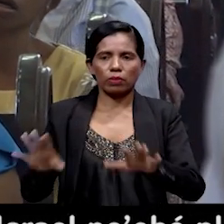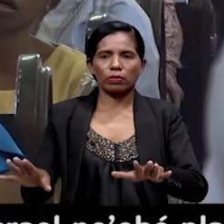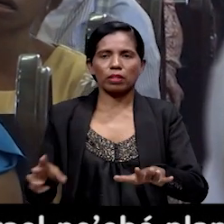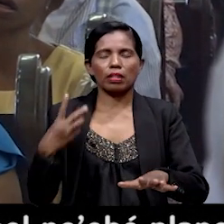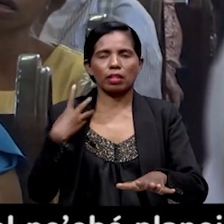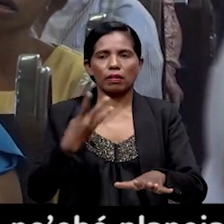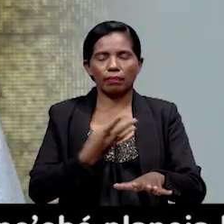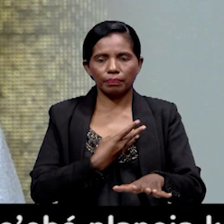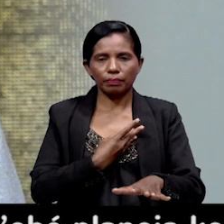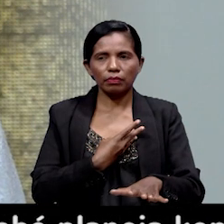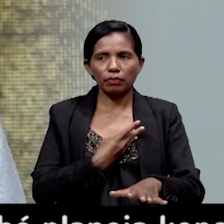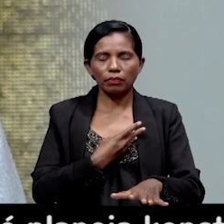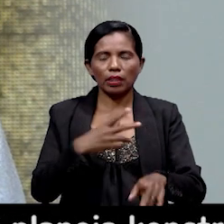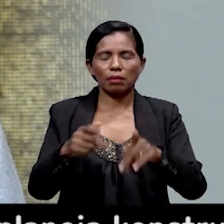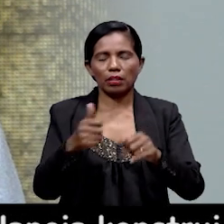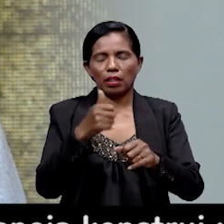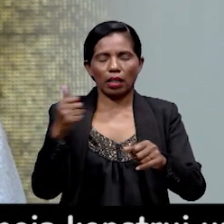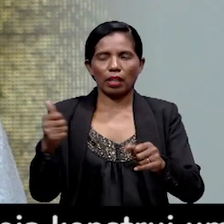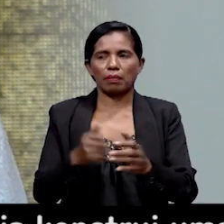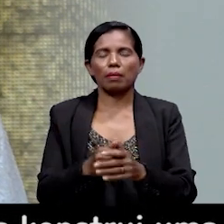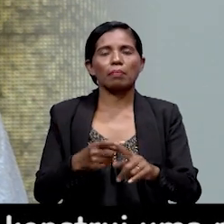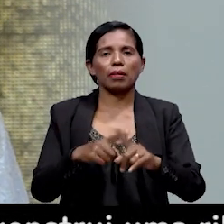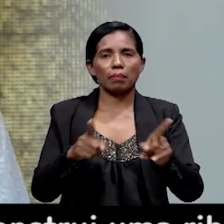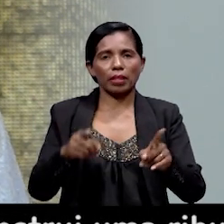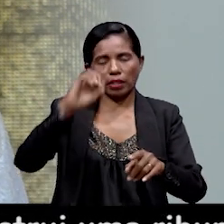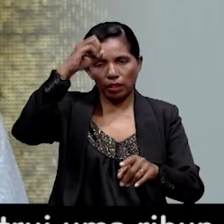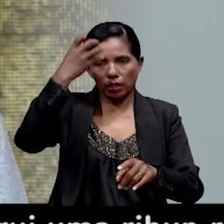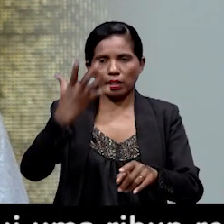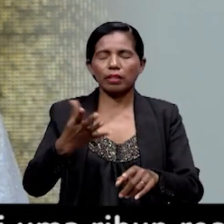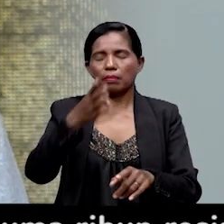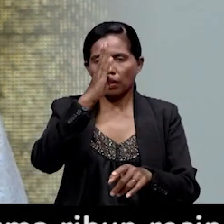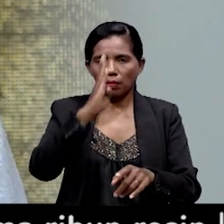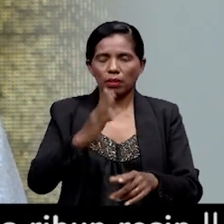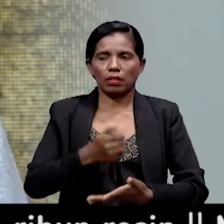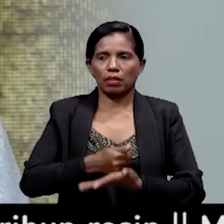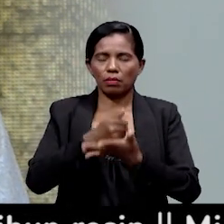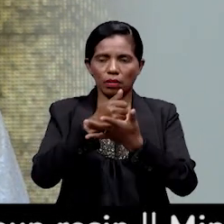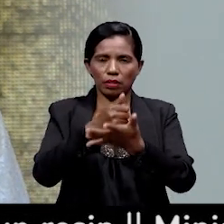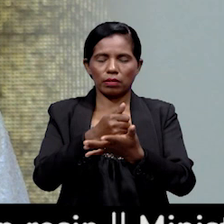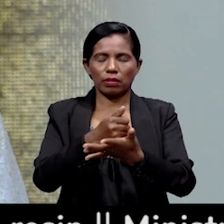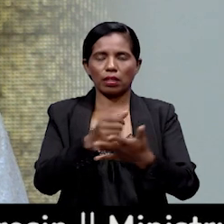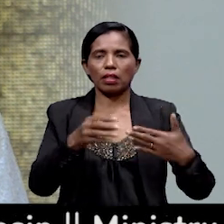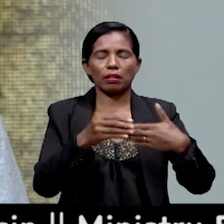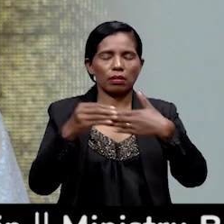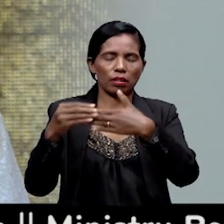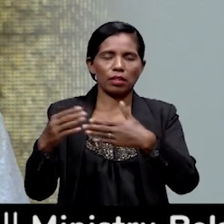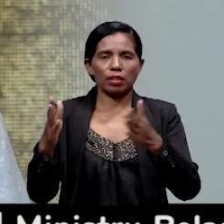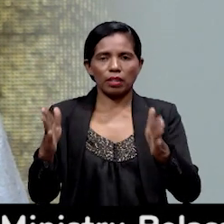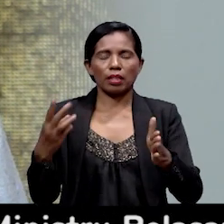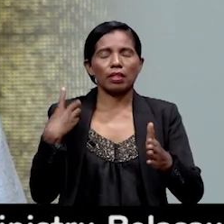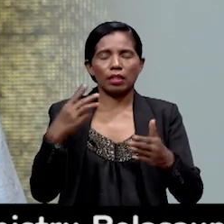acho que tudo se ganha uma controla ainda, mas é graças a Maroma com minha, uma cupo, acompanha